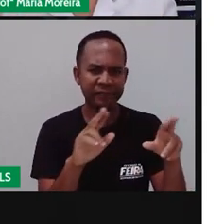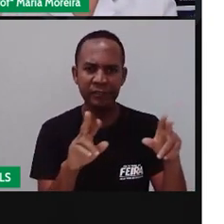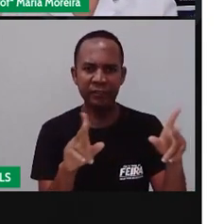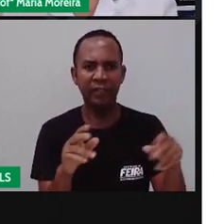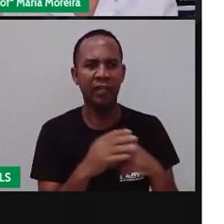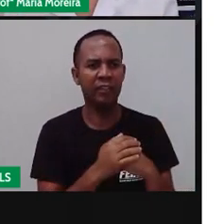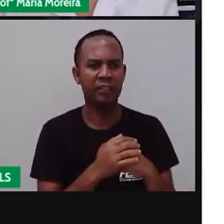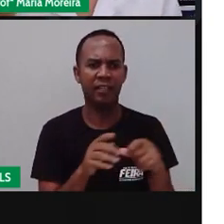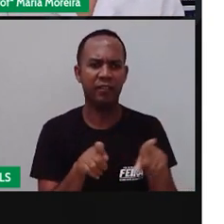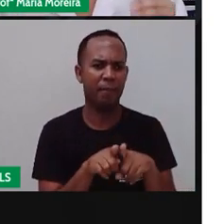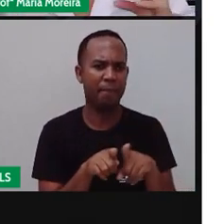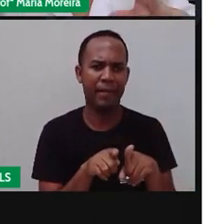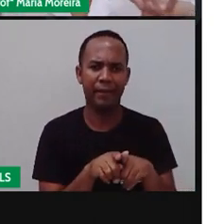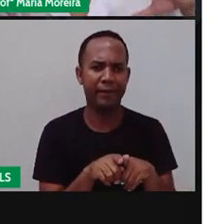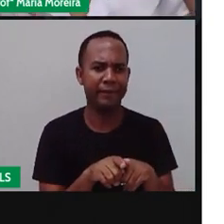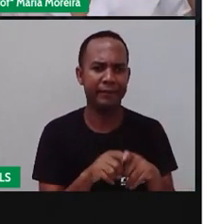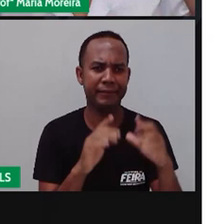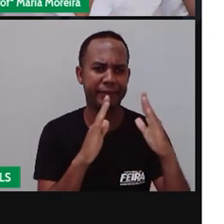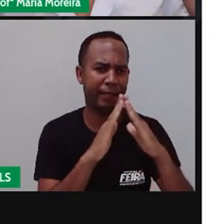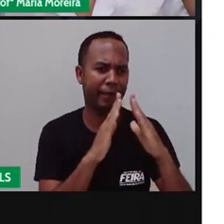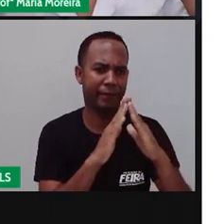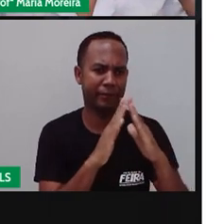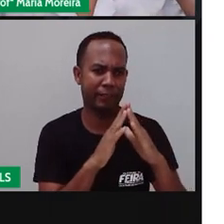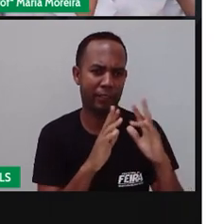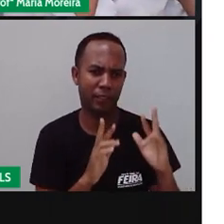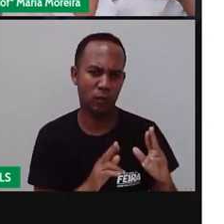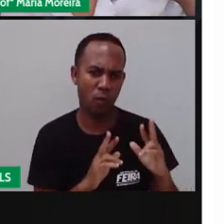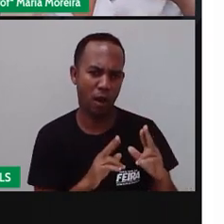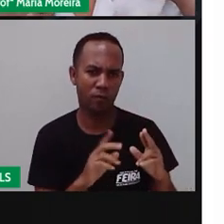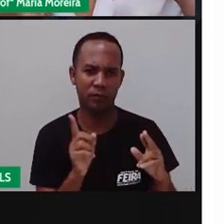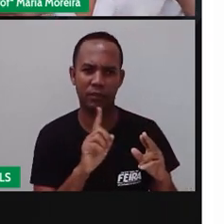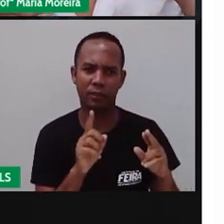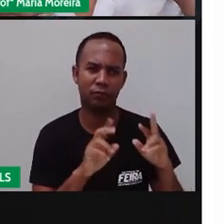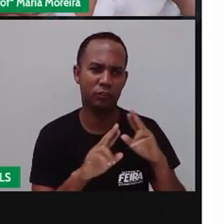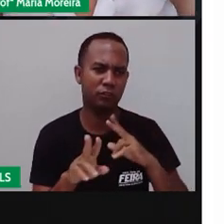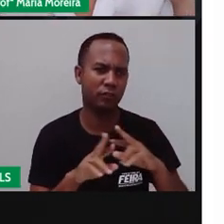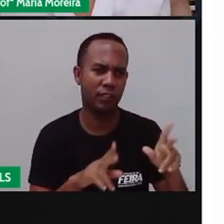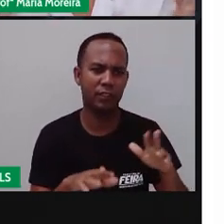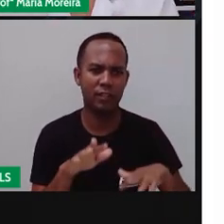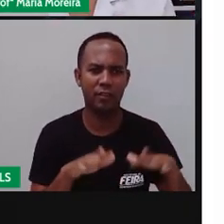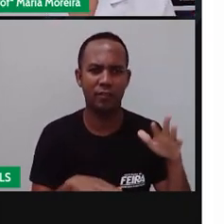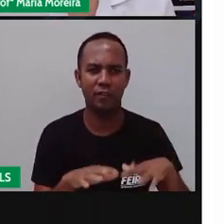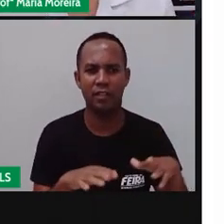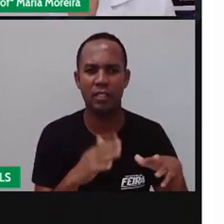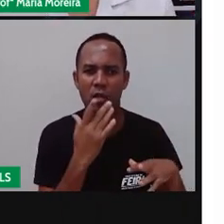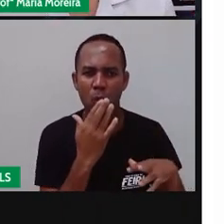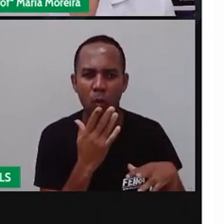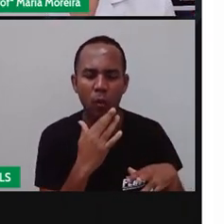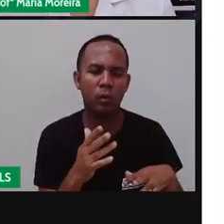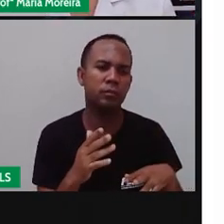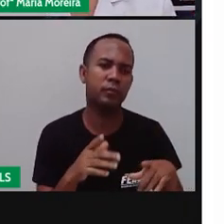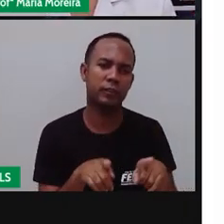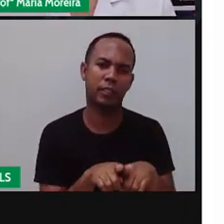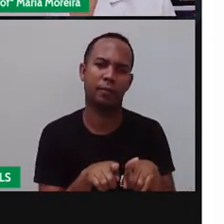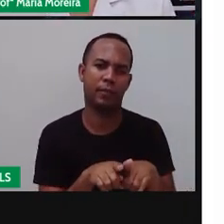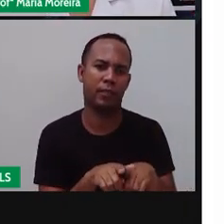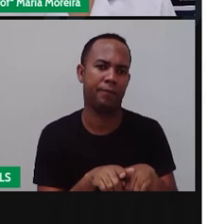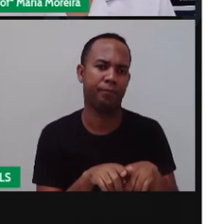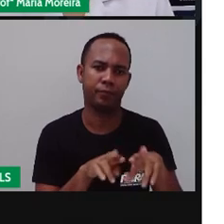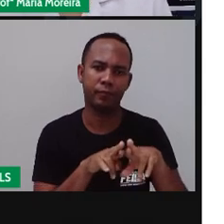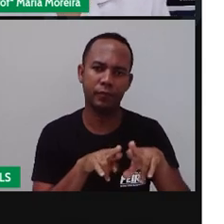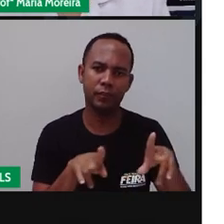são iguais? Pode ter uma telha um pouco diferente, pode ter uma cor diferente. Então, elas não